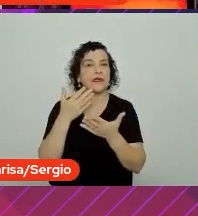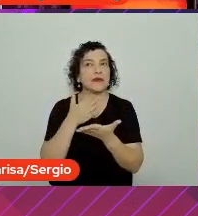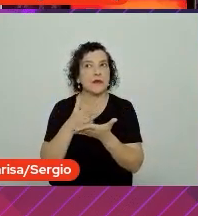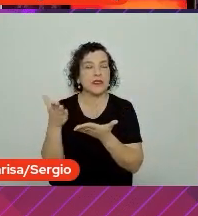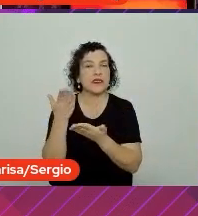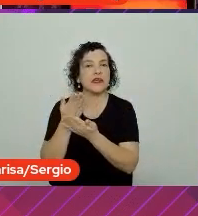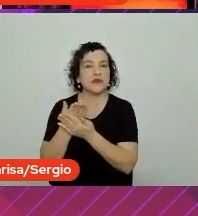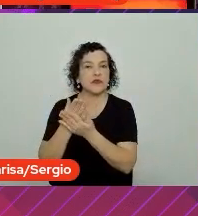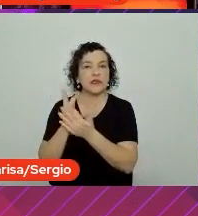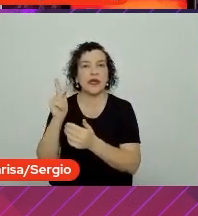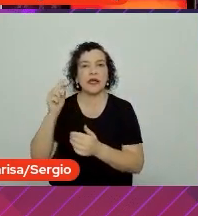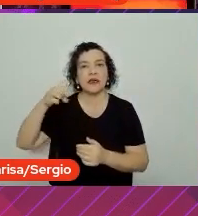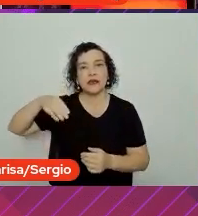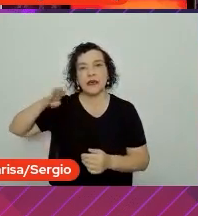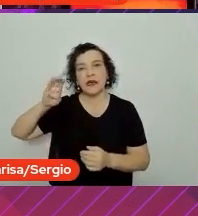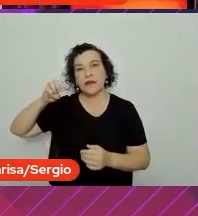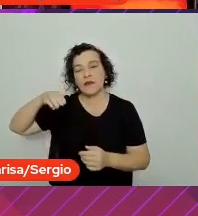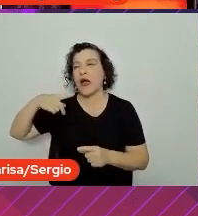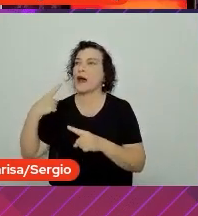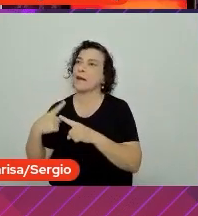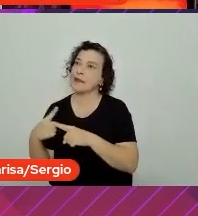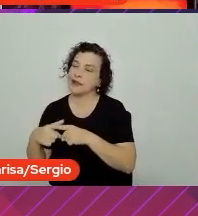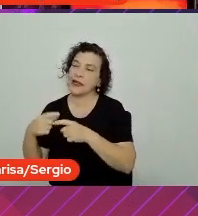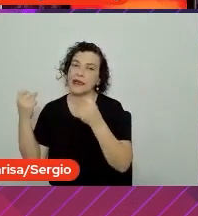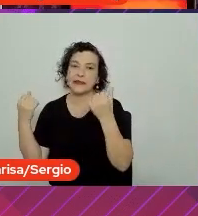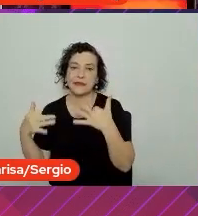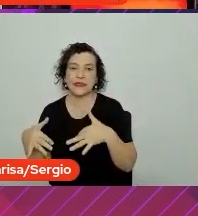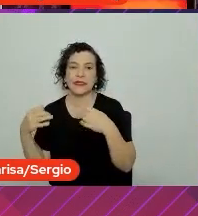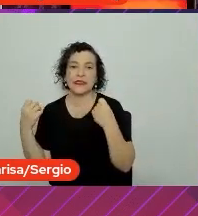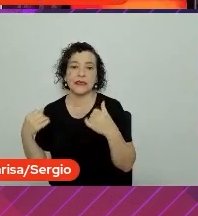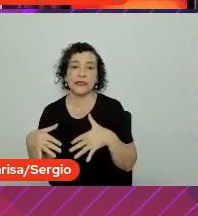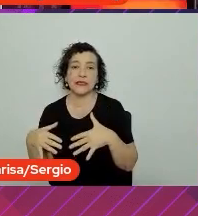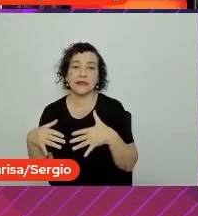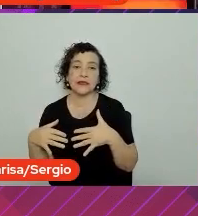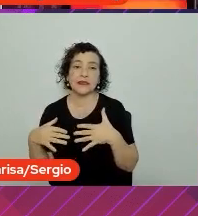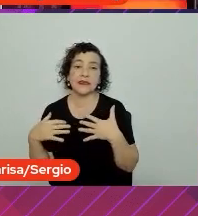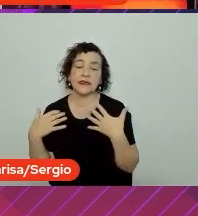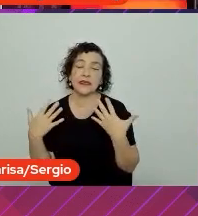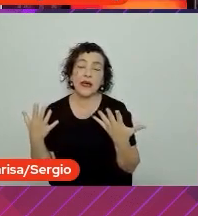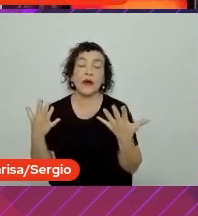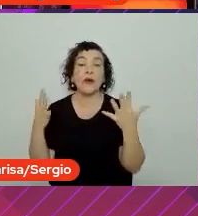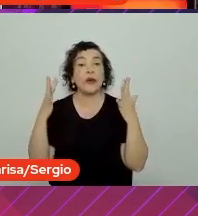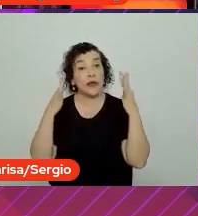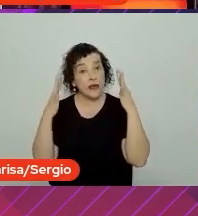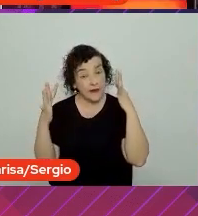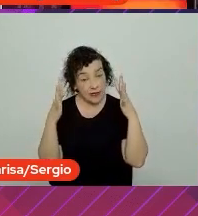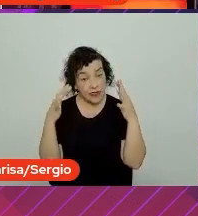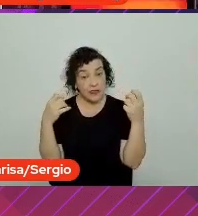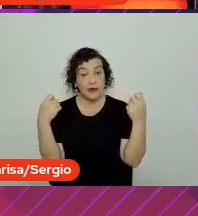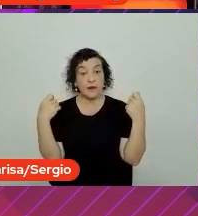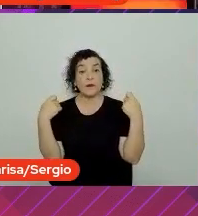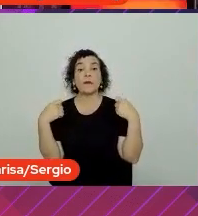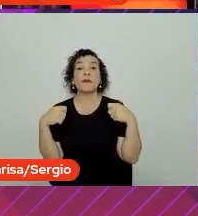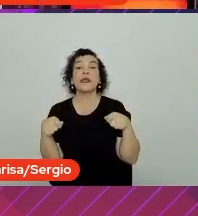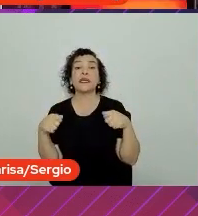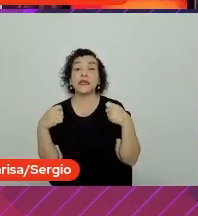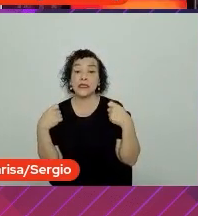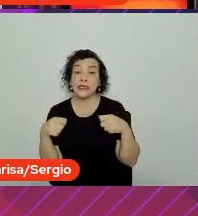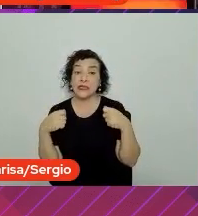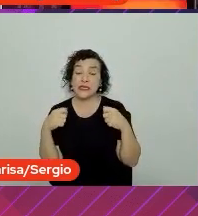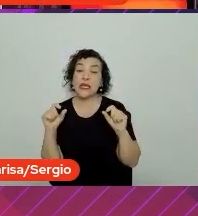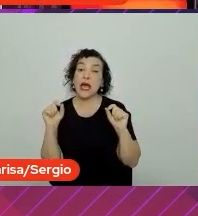também, né. "Ah, não, porque o Kanban assim, você sabe". Então, tipo, esse tipo de reflexão que a